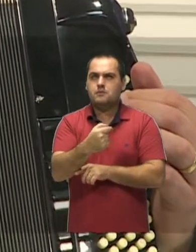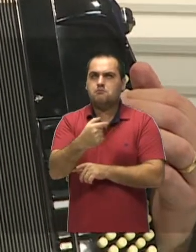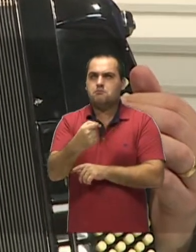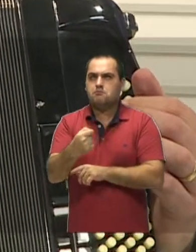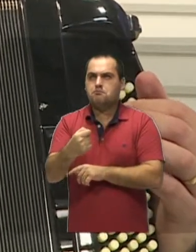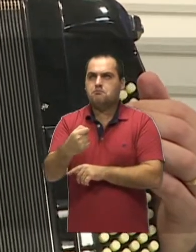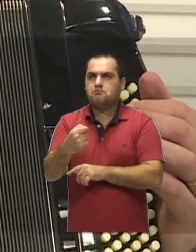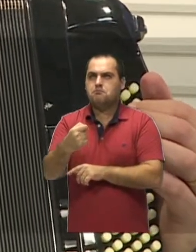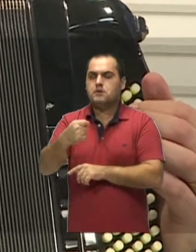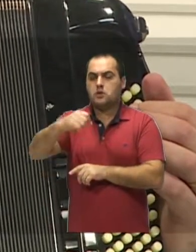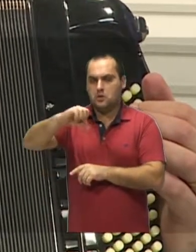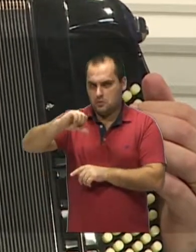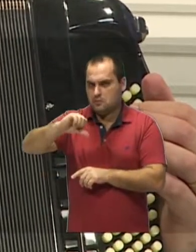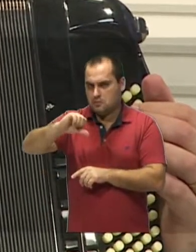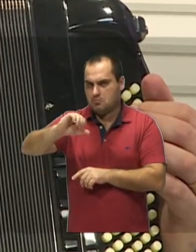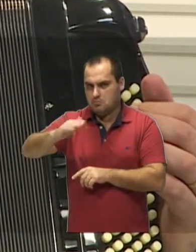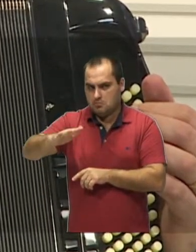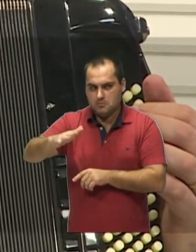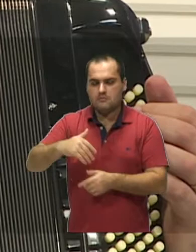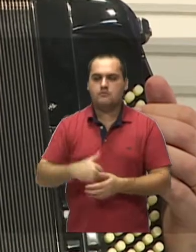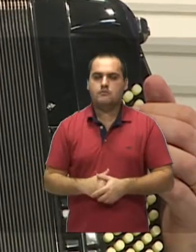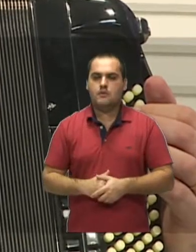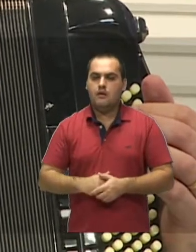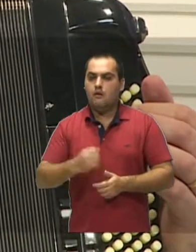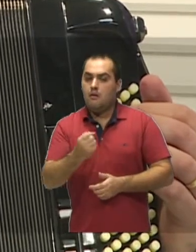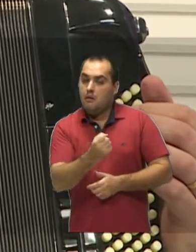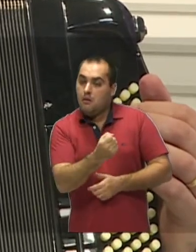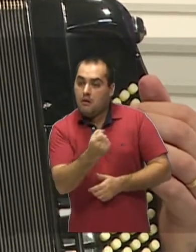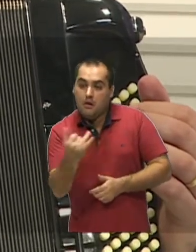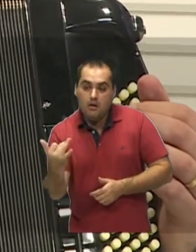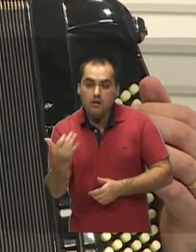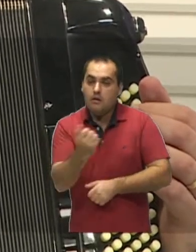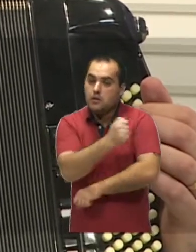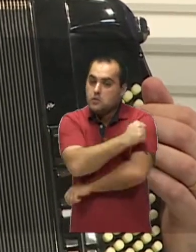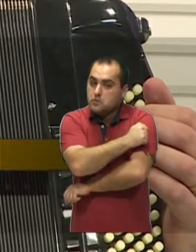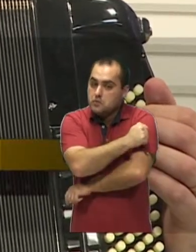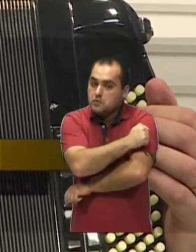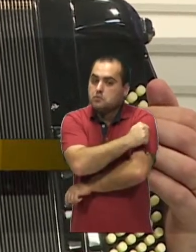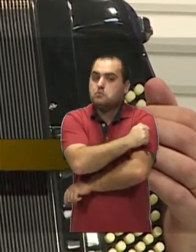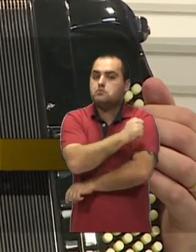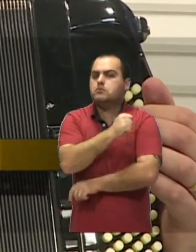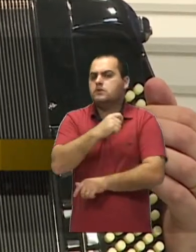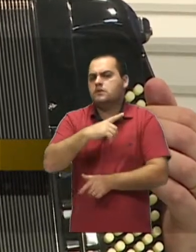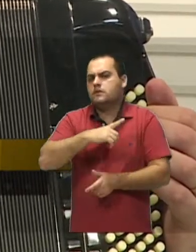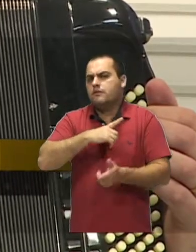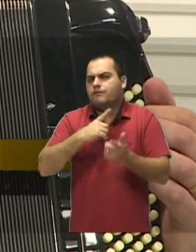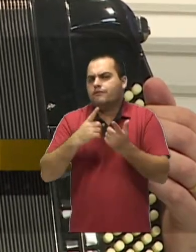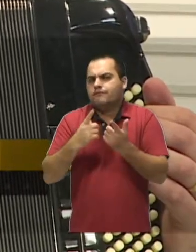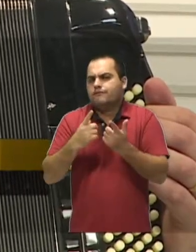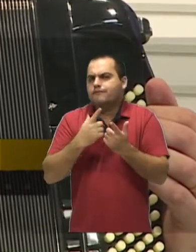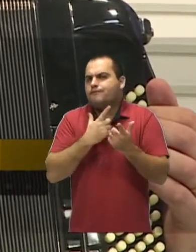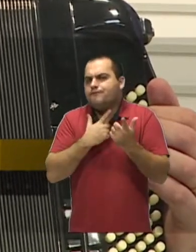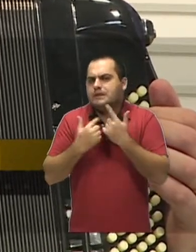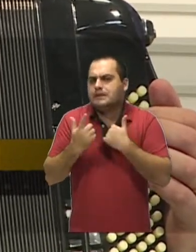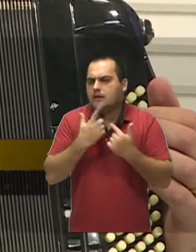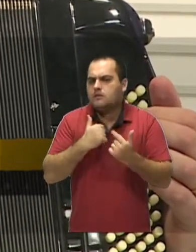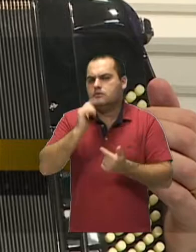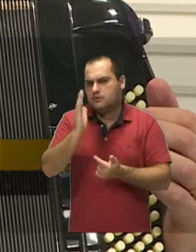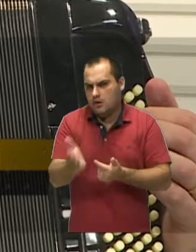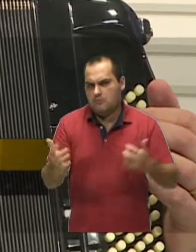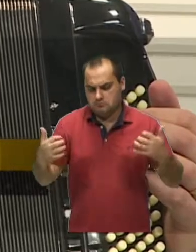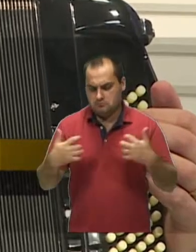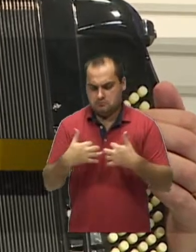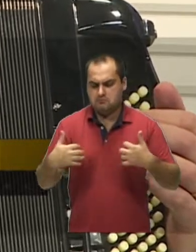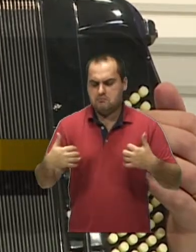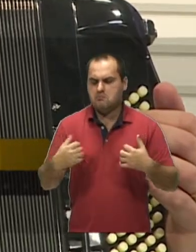2009, né, com alguns alunos que estavam meio assim, que já tocavam bem